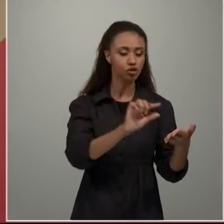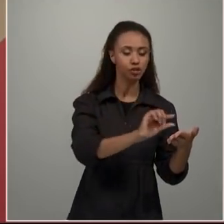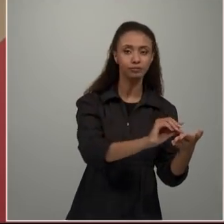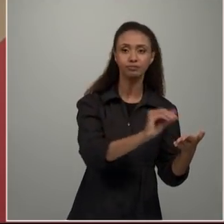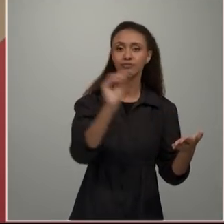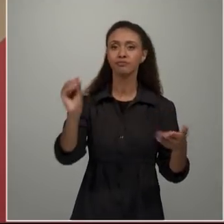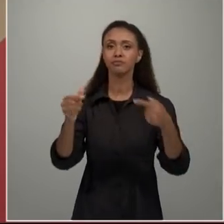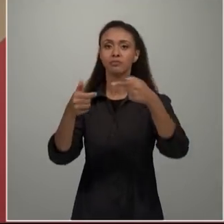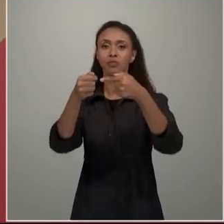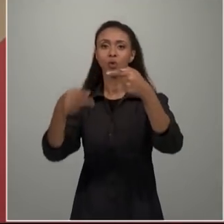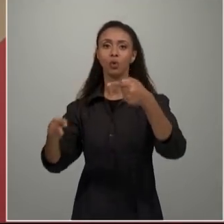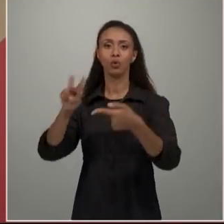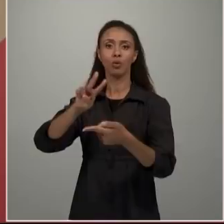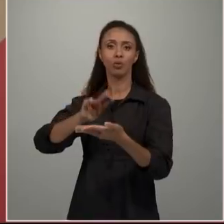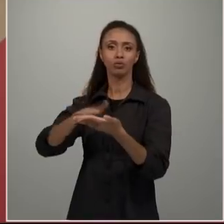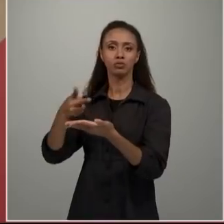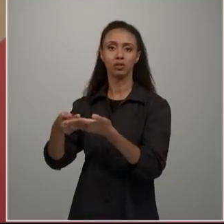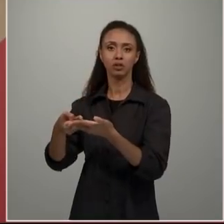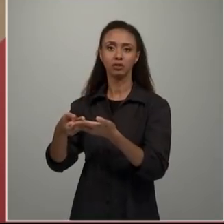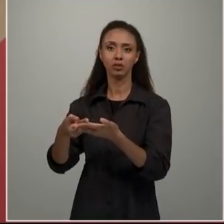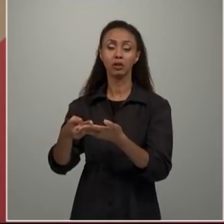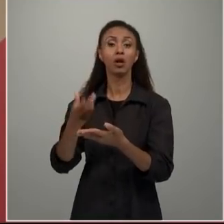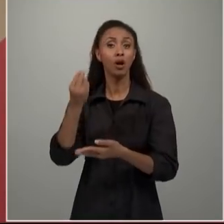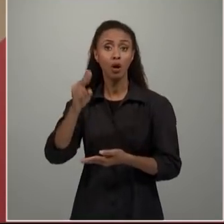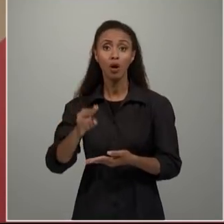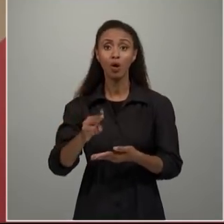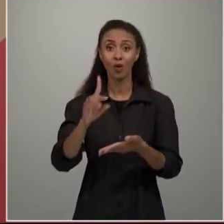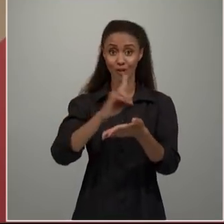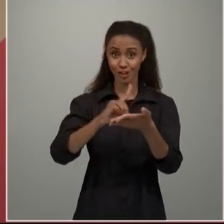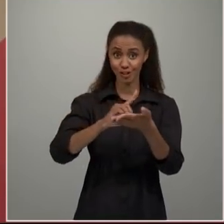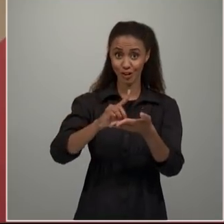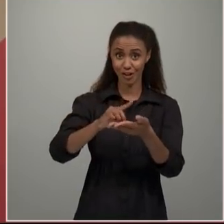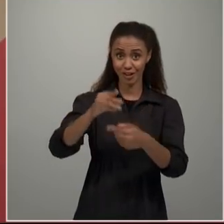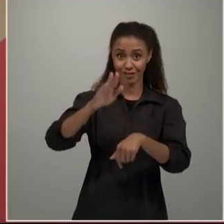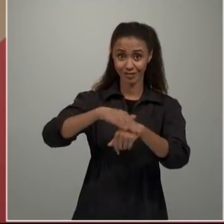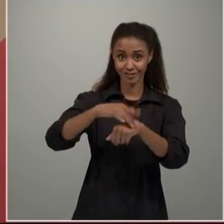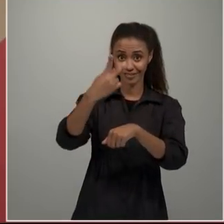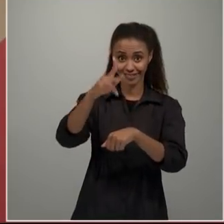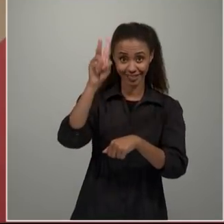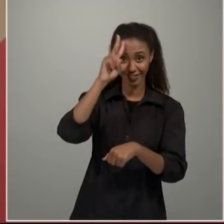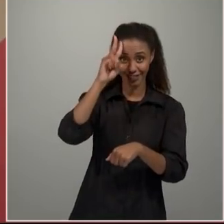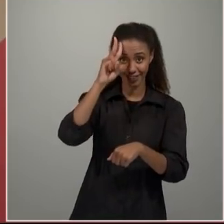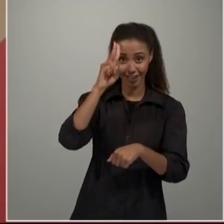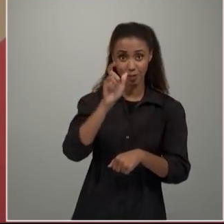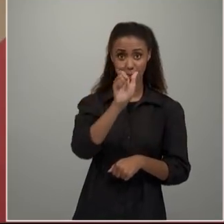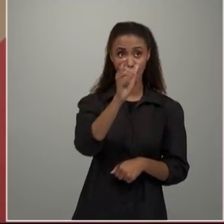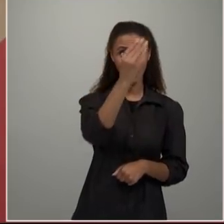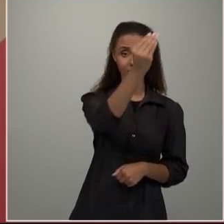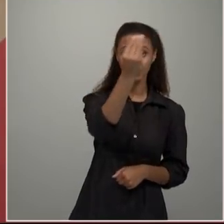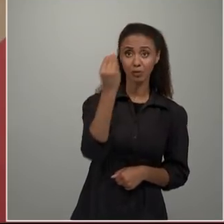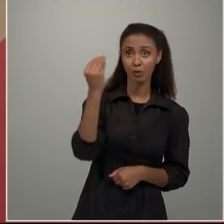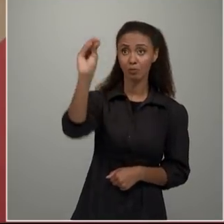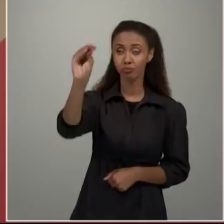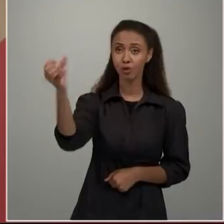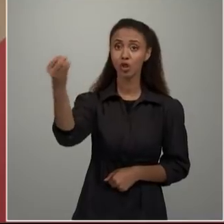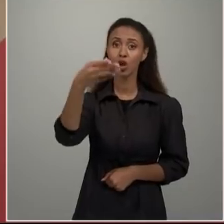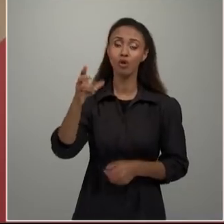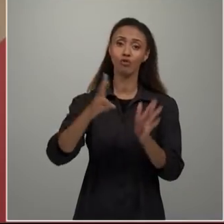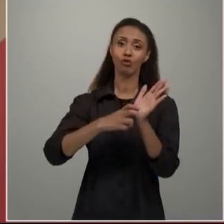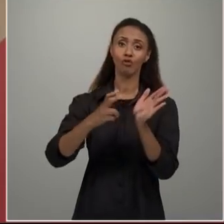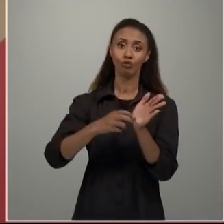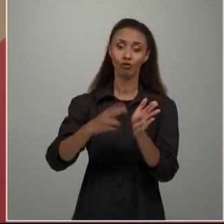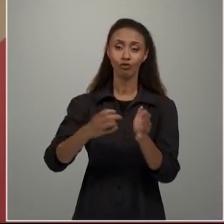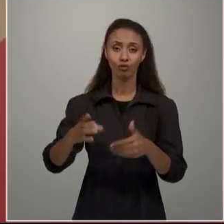quero ter o meu glossário olá boa nota no papel o faça um brinde na época que a gente vai mostrar pra vocês mas no finalzinho do curso